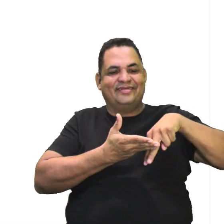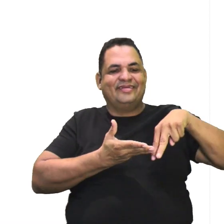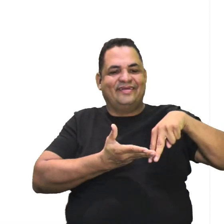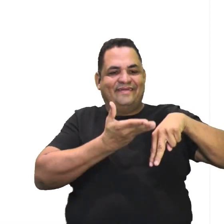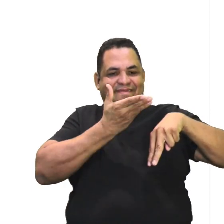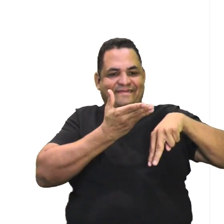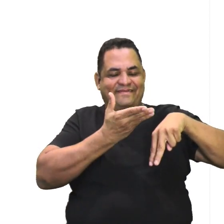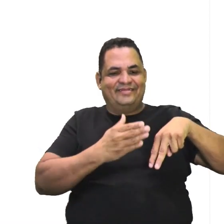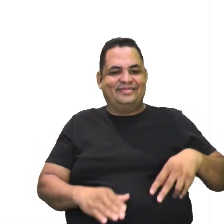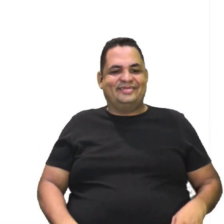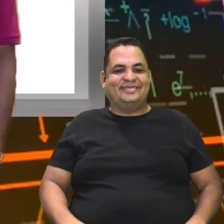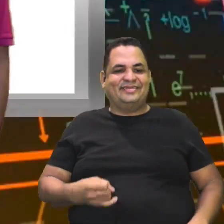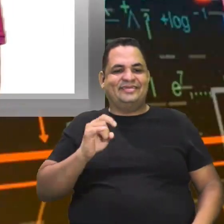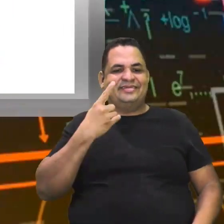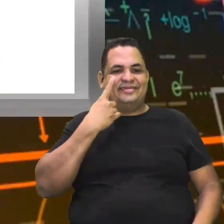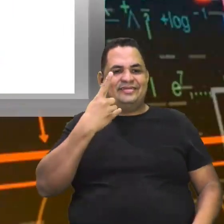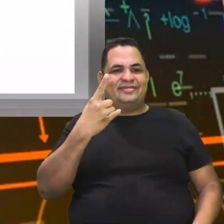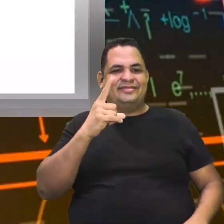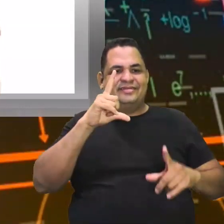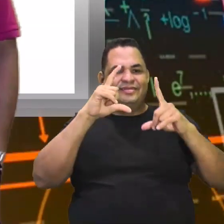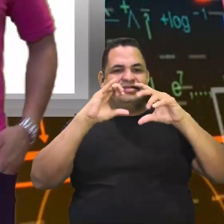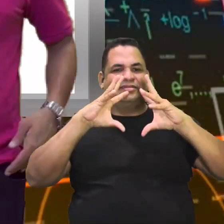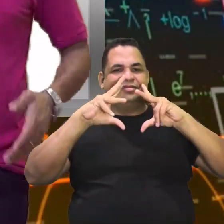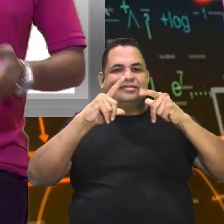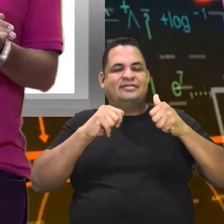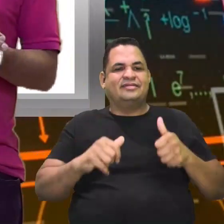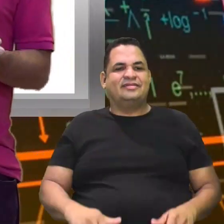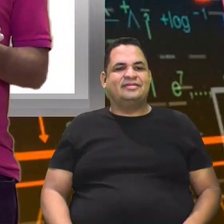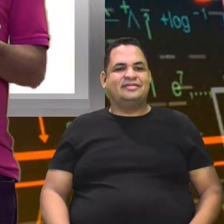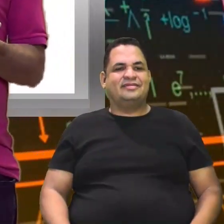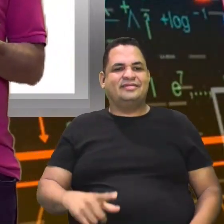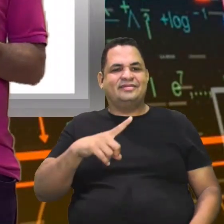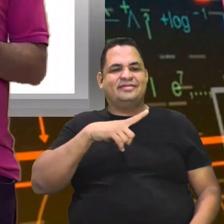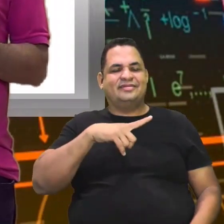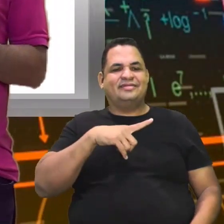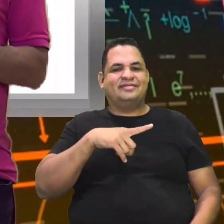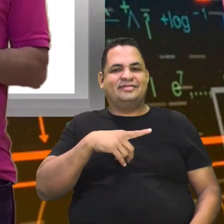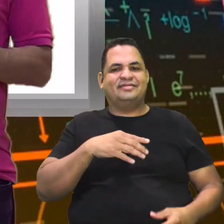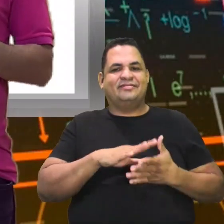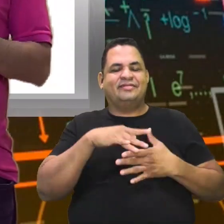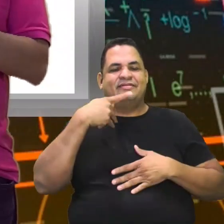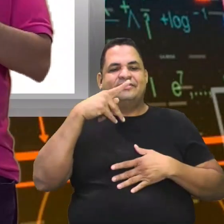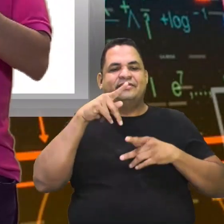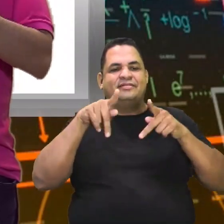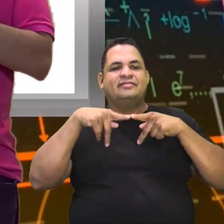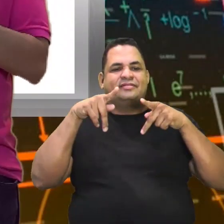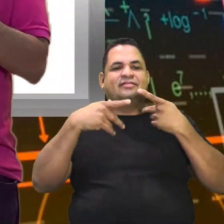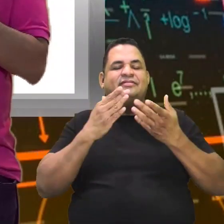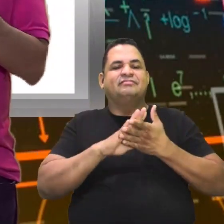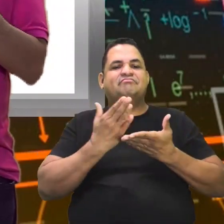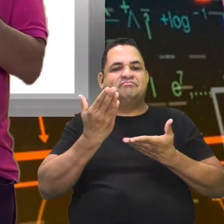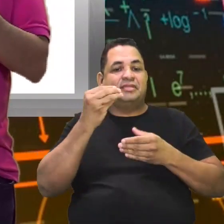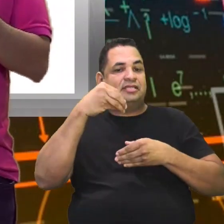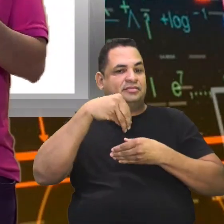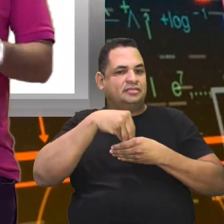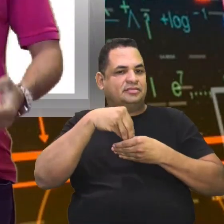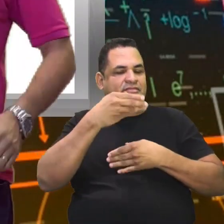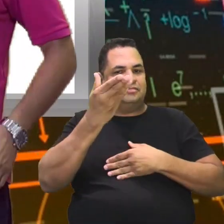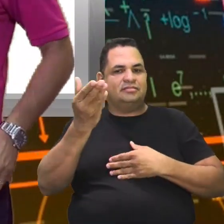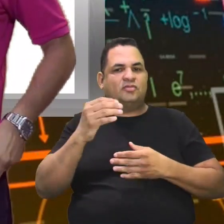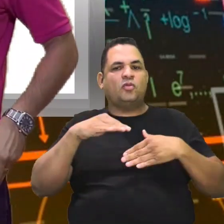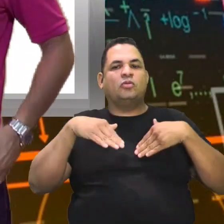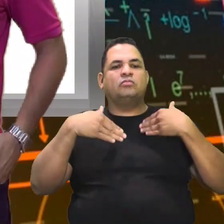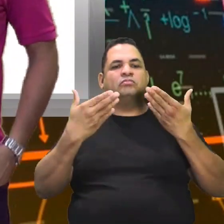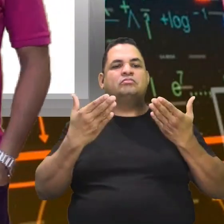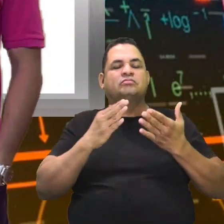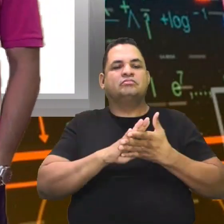Pode ser, mas se você observar a foto por completo, tem um ditado popular que cabe mais. E aí, qual